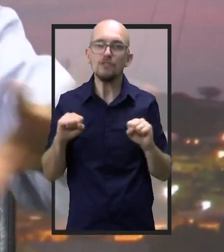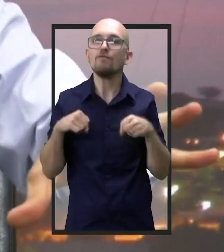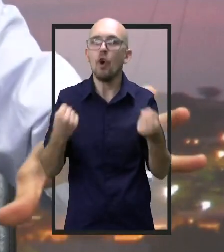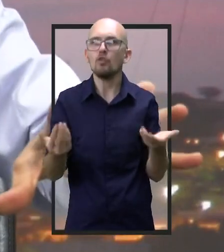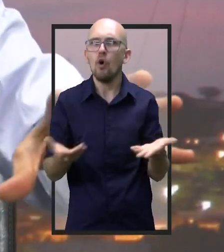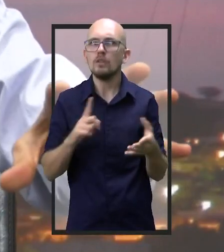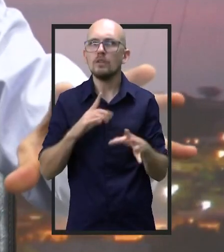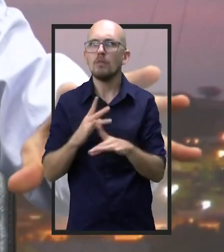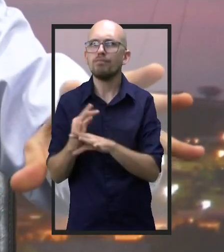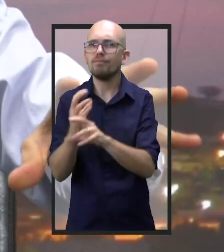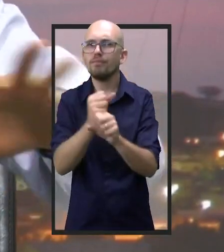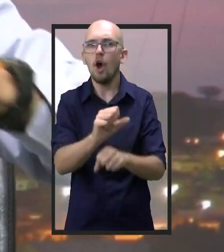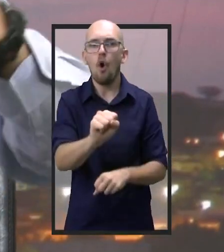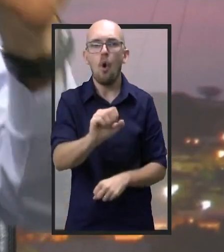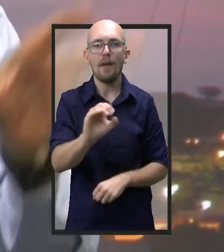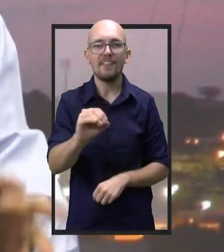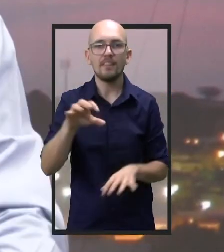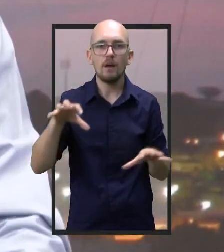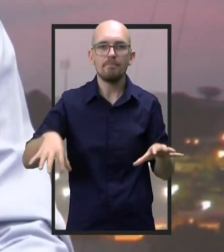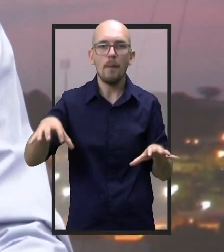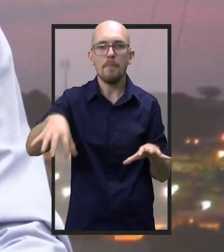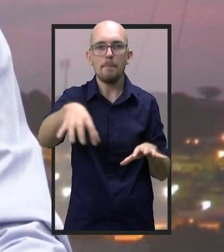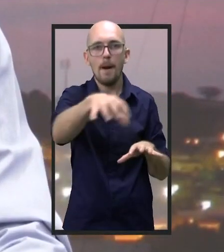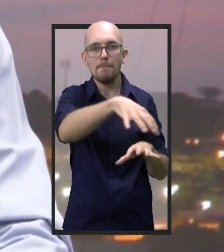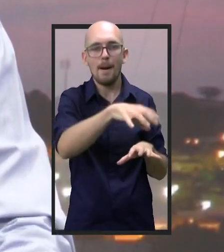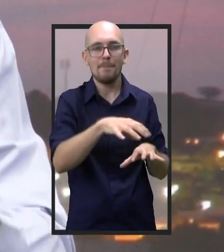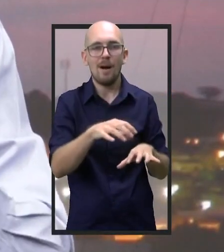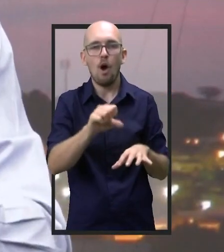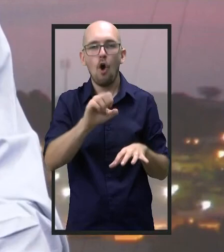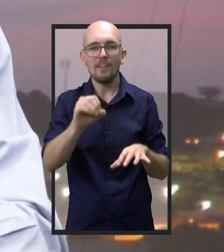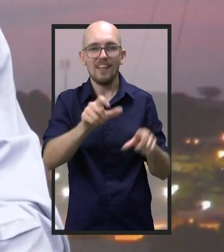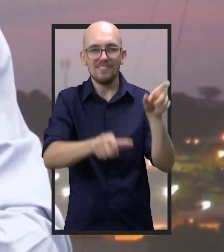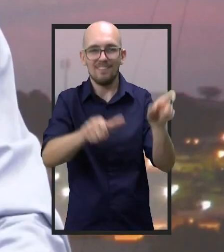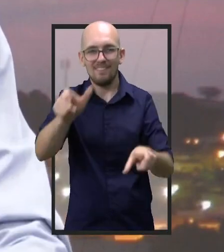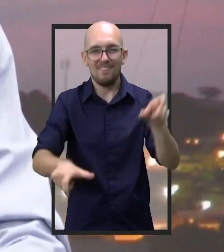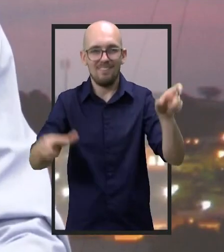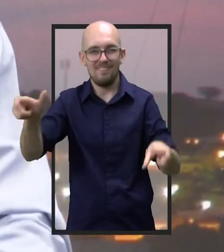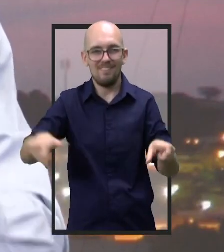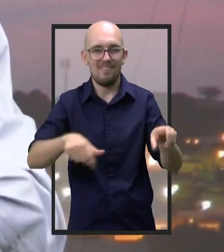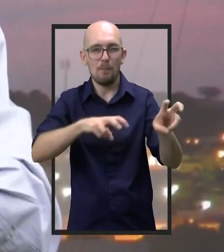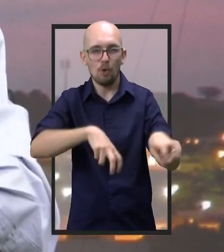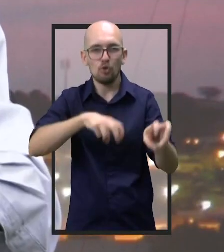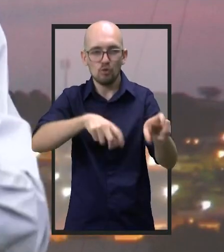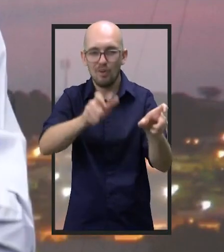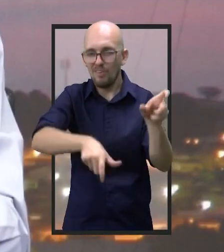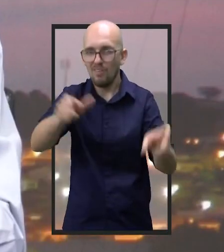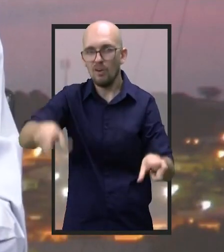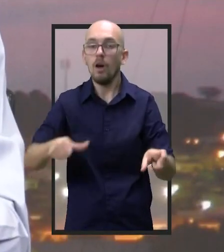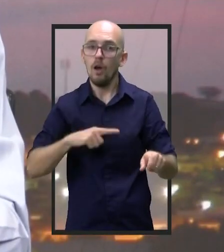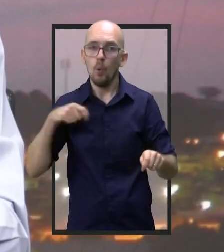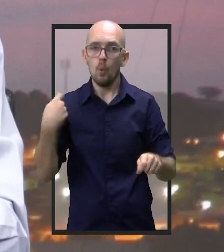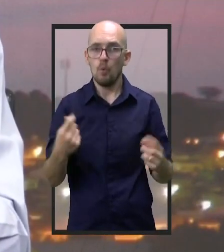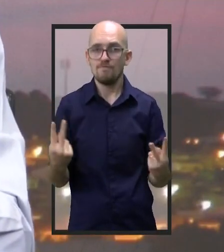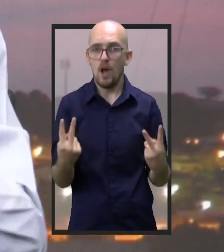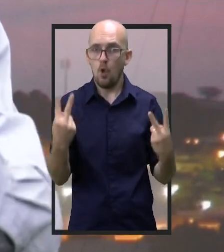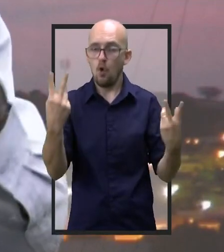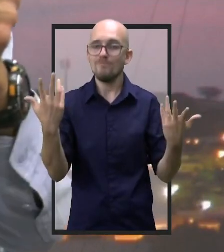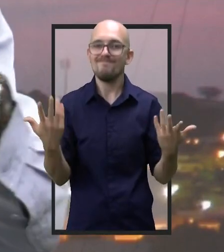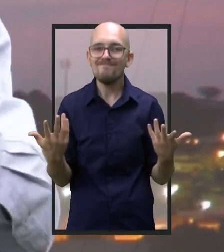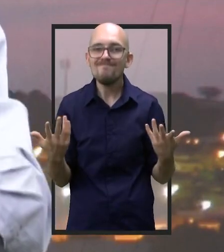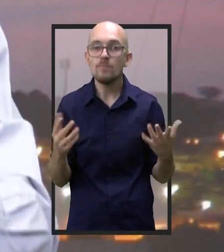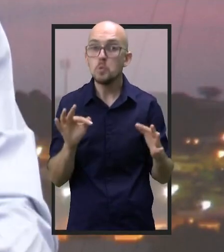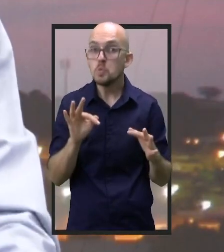em 80 produtores distribuídos nessa região. Isso foi um valor de conteúdo, né,